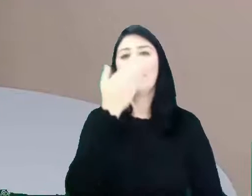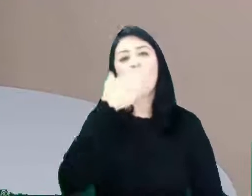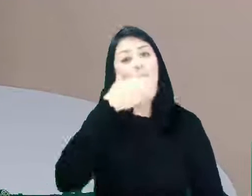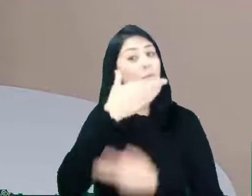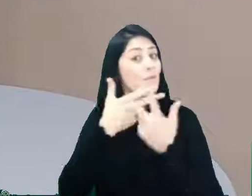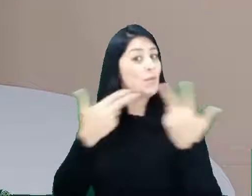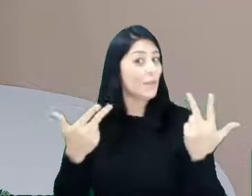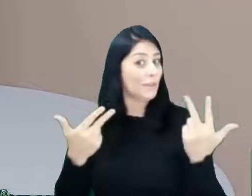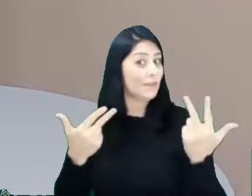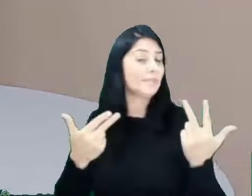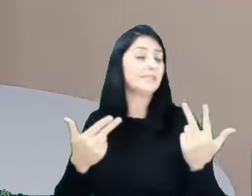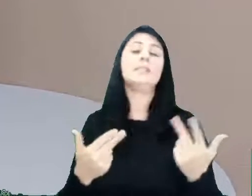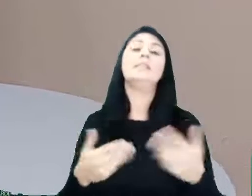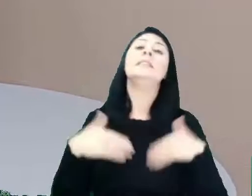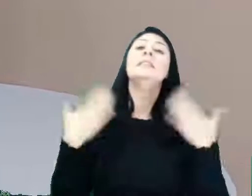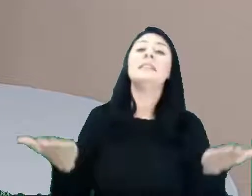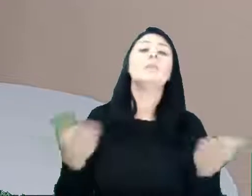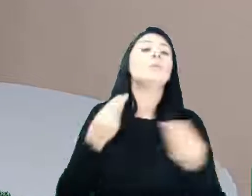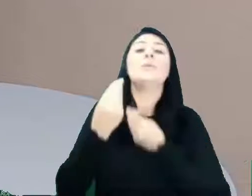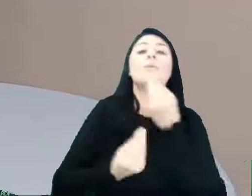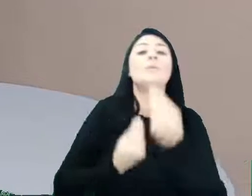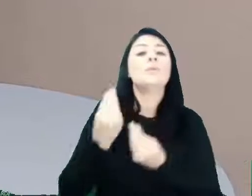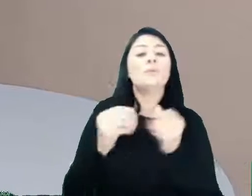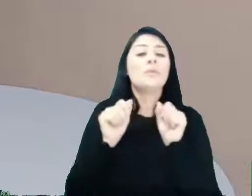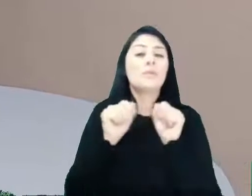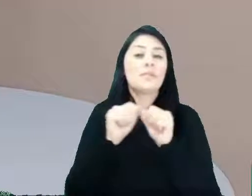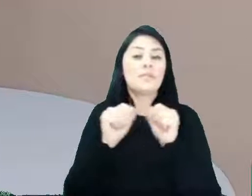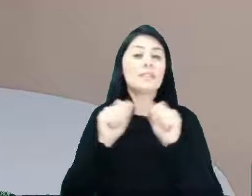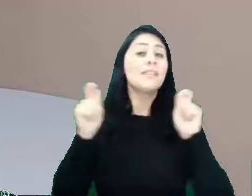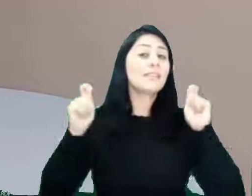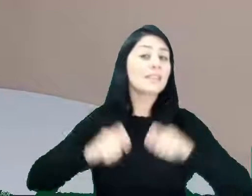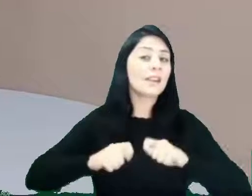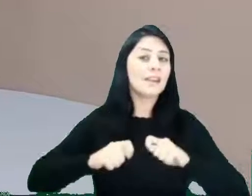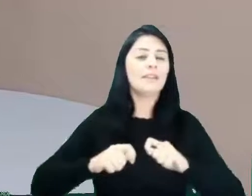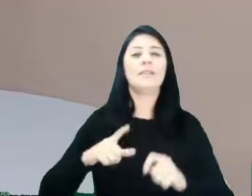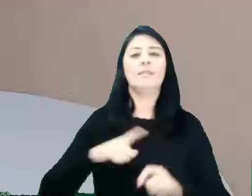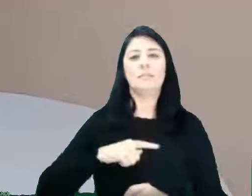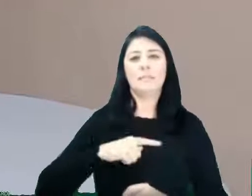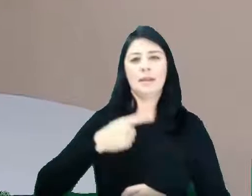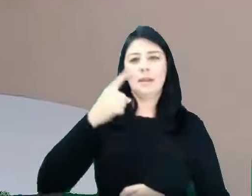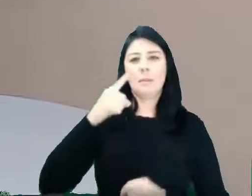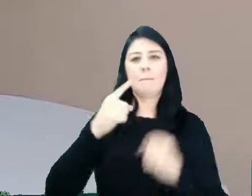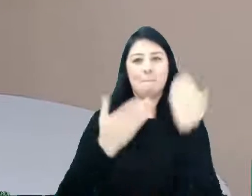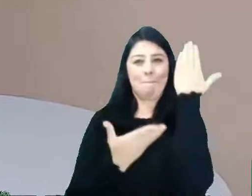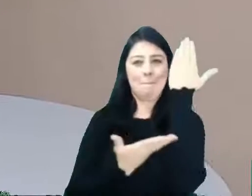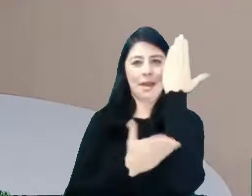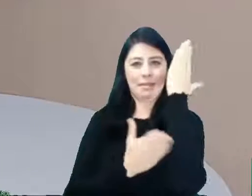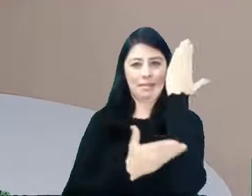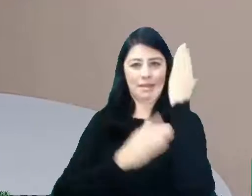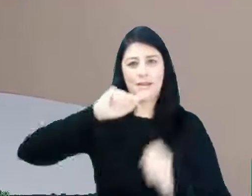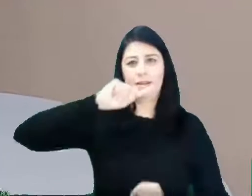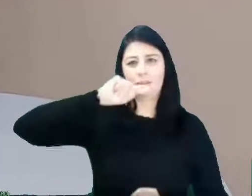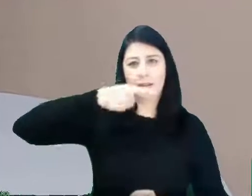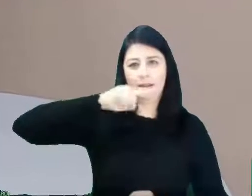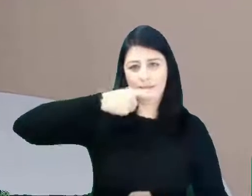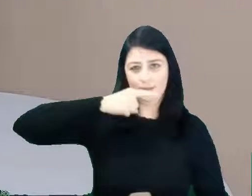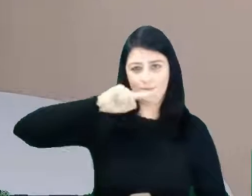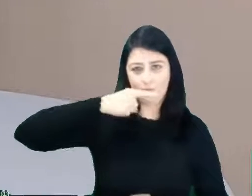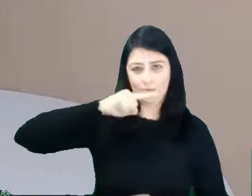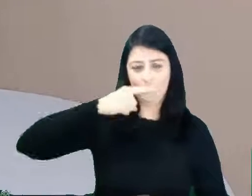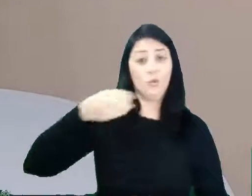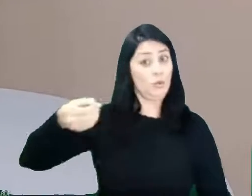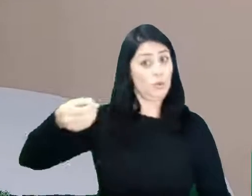comer frutinhas. Então, o que que a gente pode fazer? Pegar um palito, vou pegar um